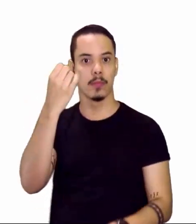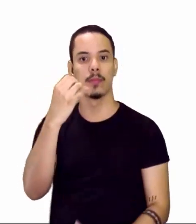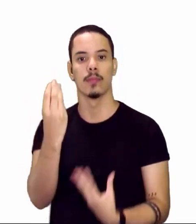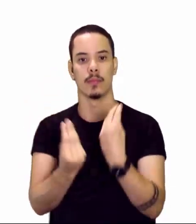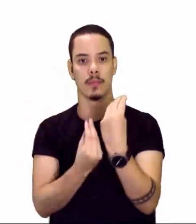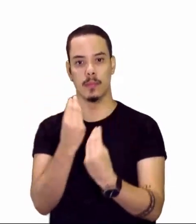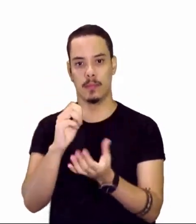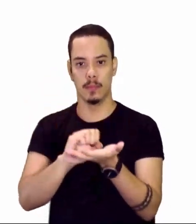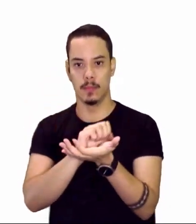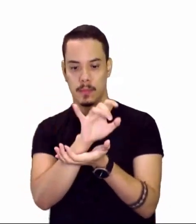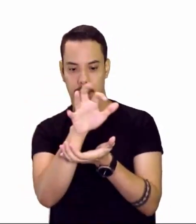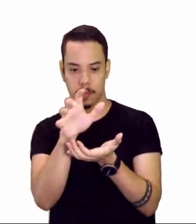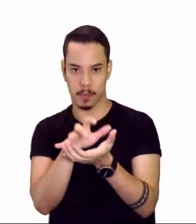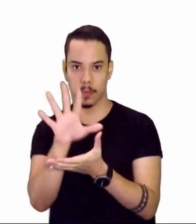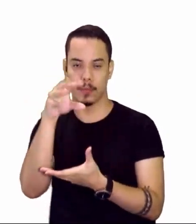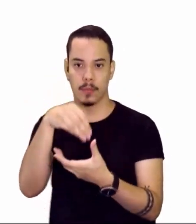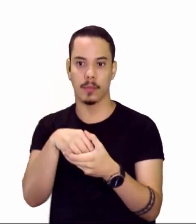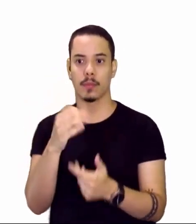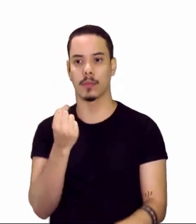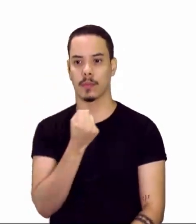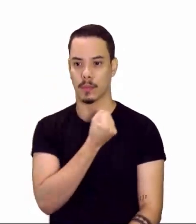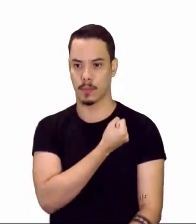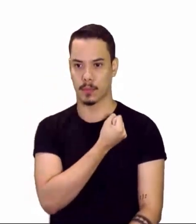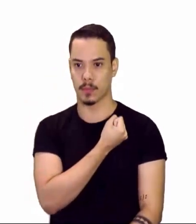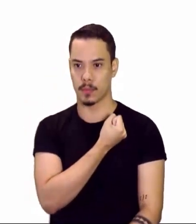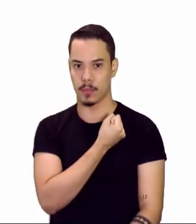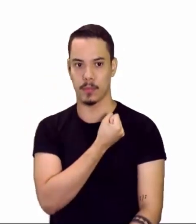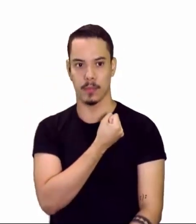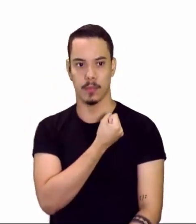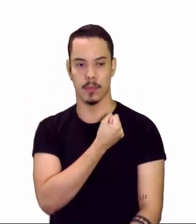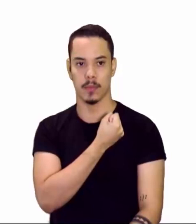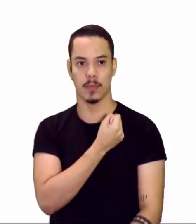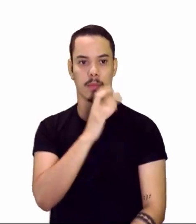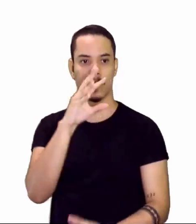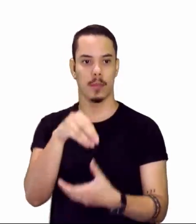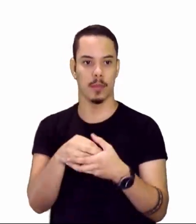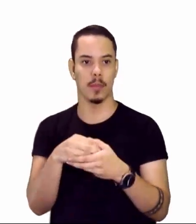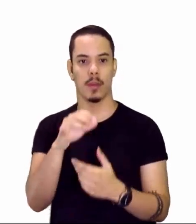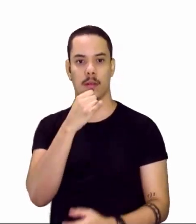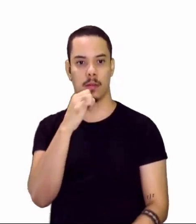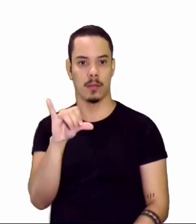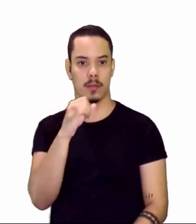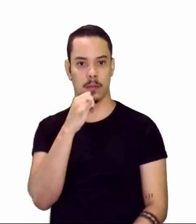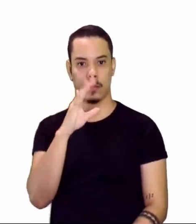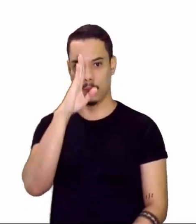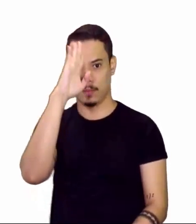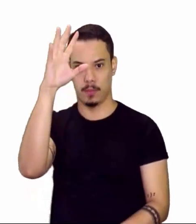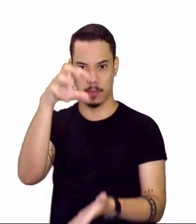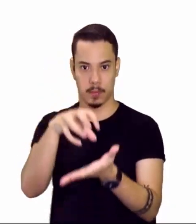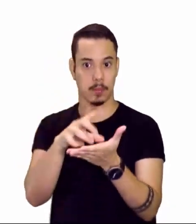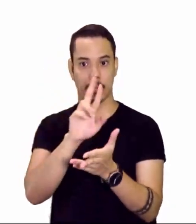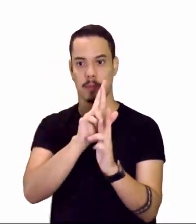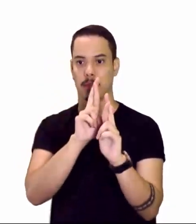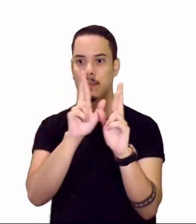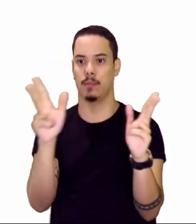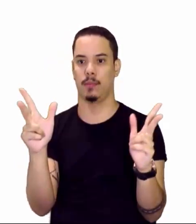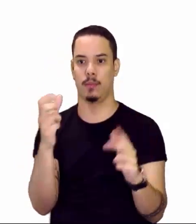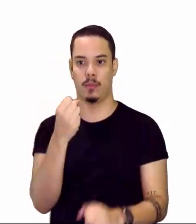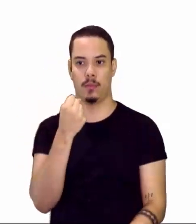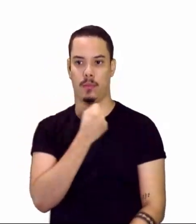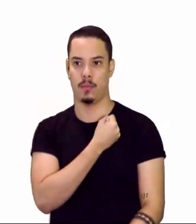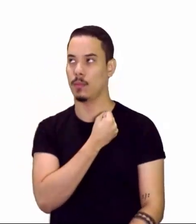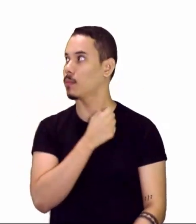sua geometria angular, o número de nuvens eletrônicas no átomo central é diferente do número